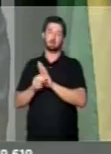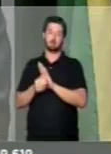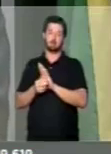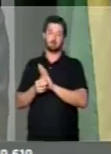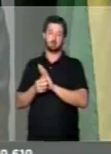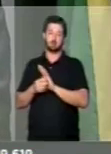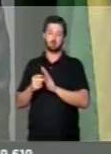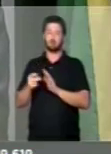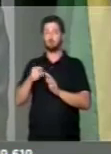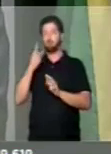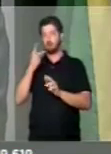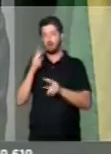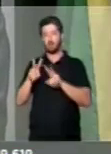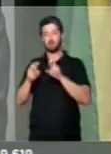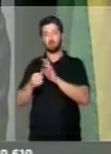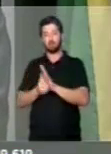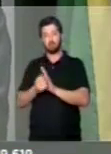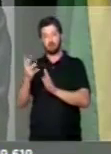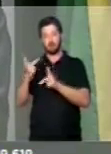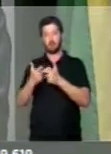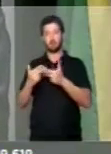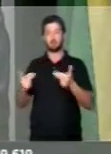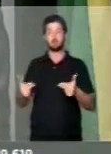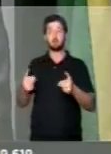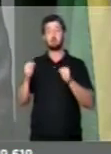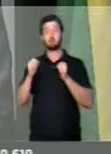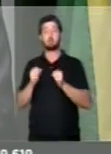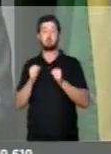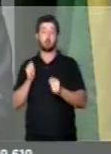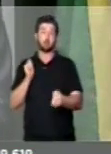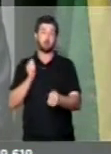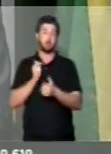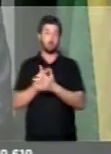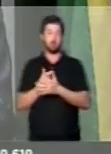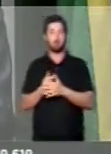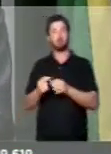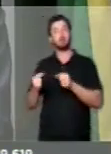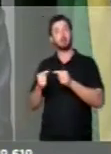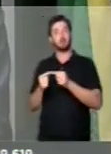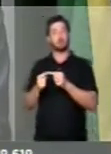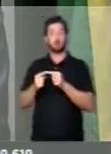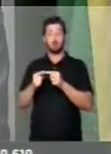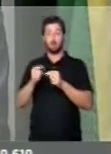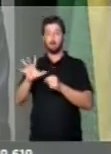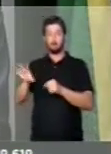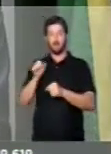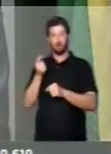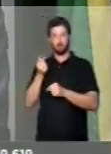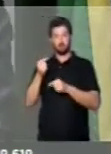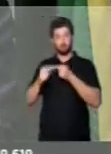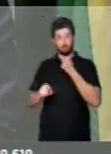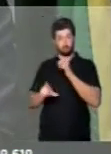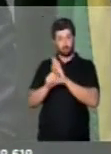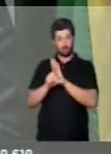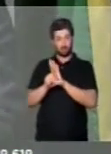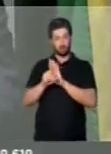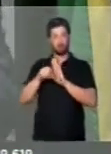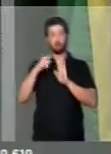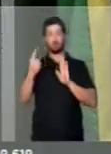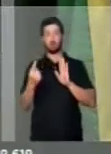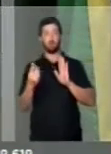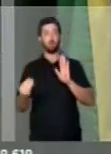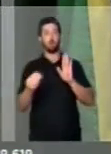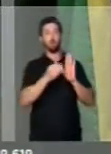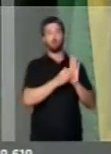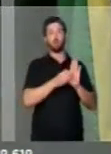Faz referência a uma série de situações que possam ser adquiridas por meios ilícitos, e depois coloca